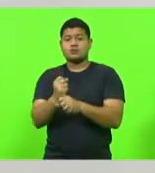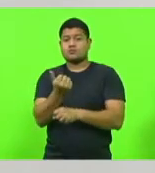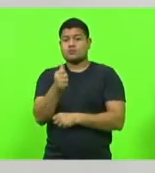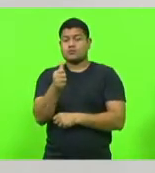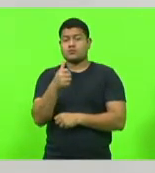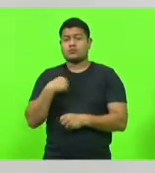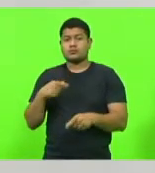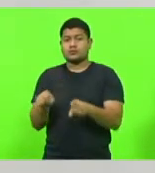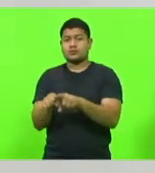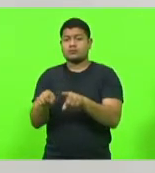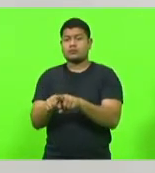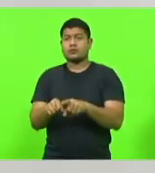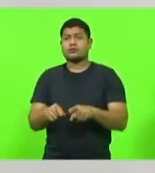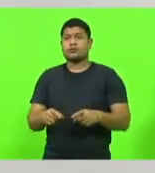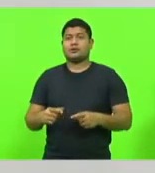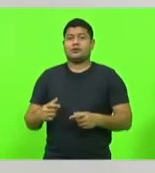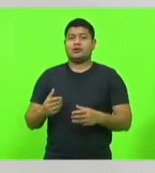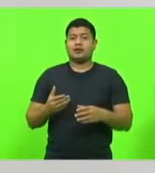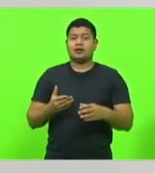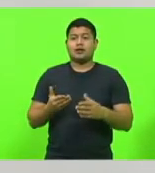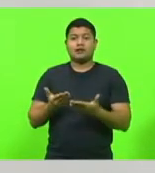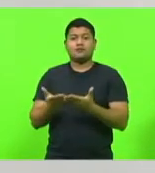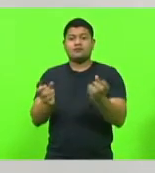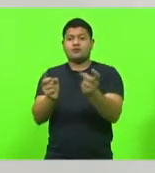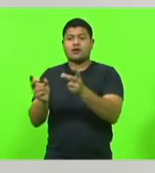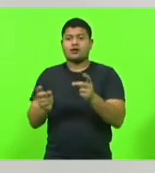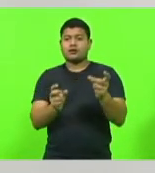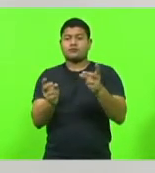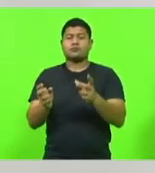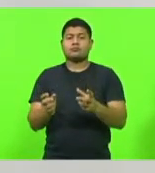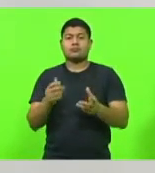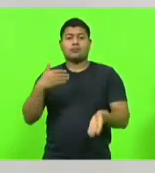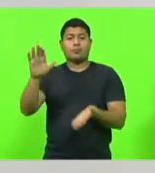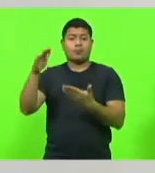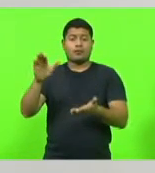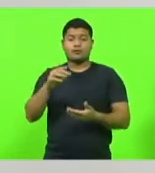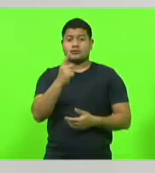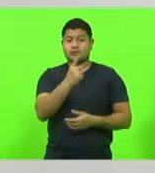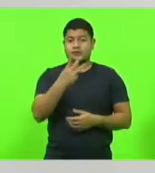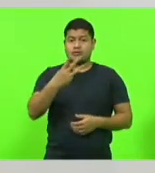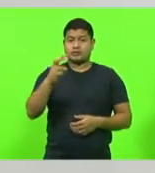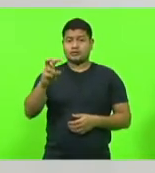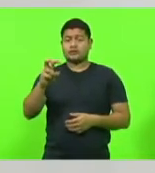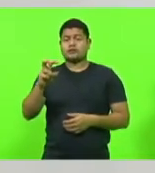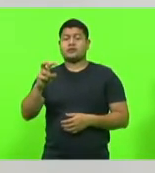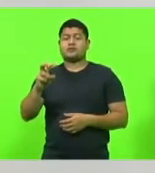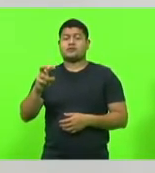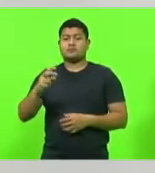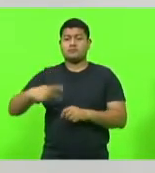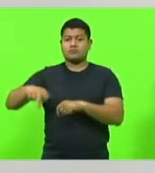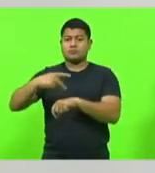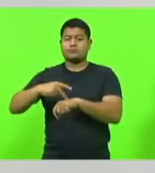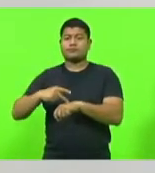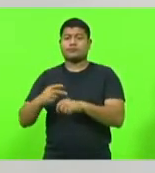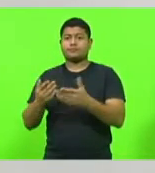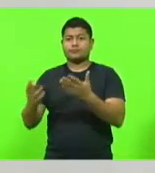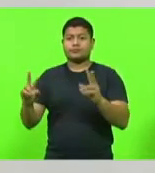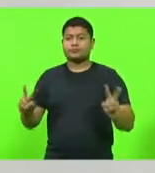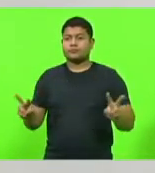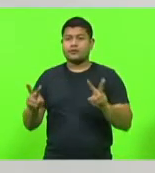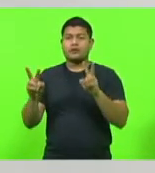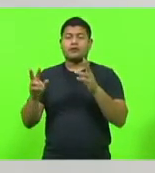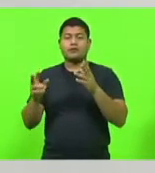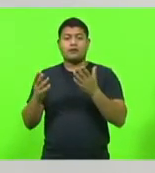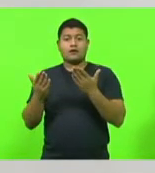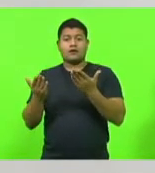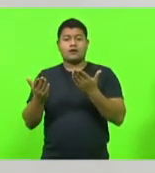comercial em 135 nações. Os valores, crenças e ideais sustentados pelos seus